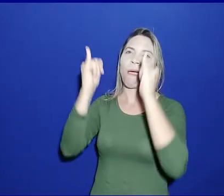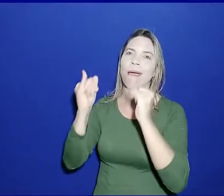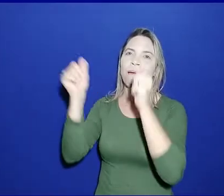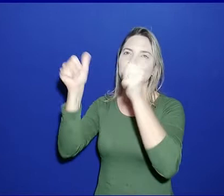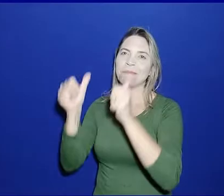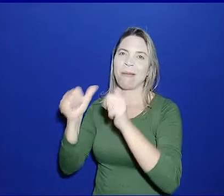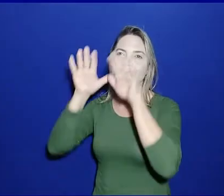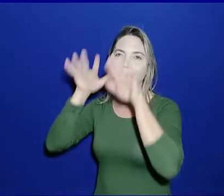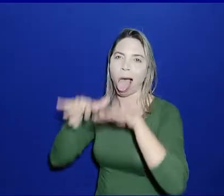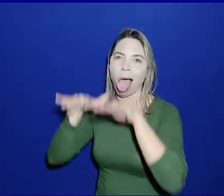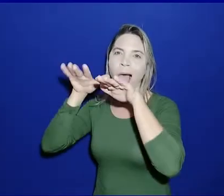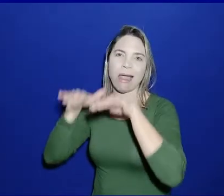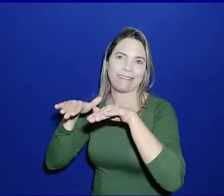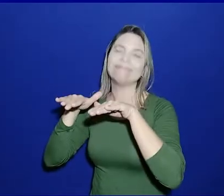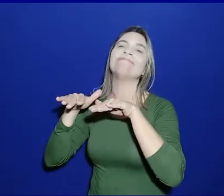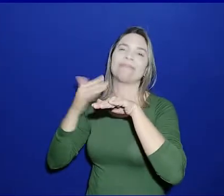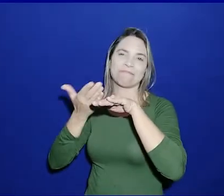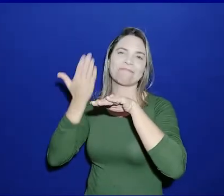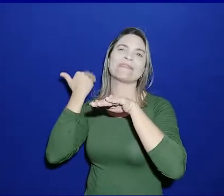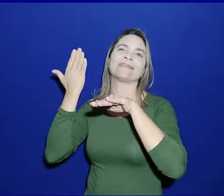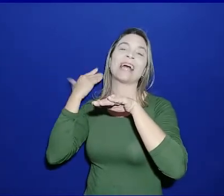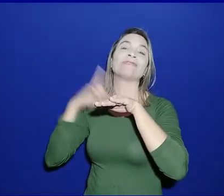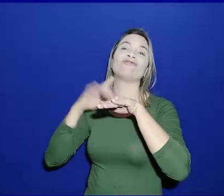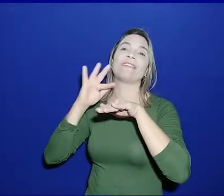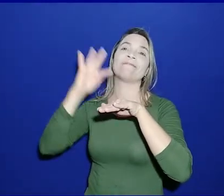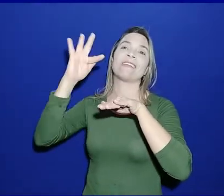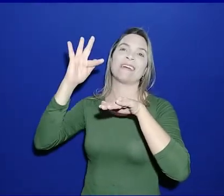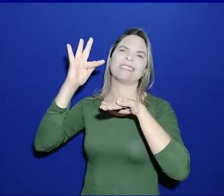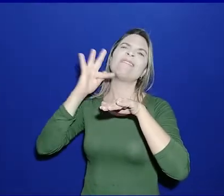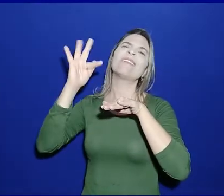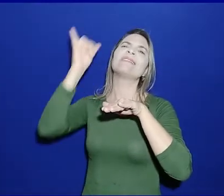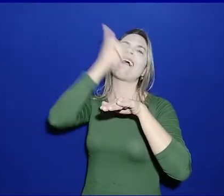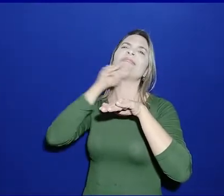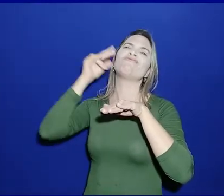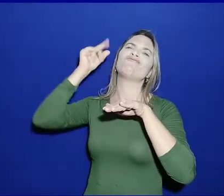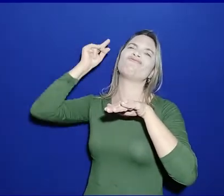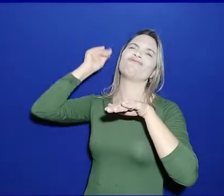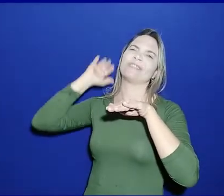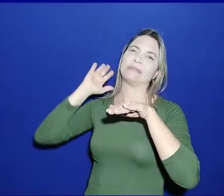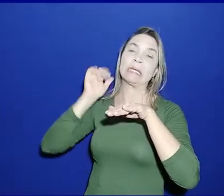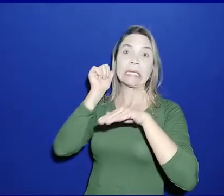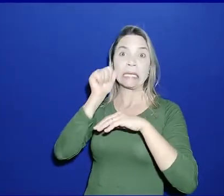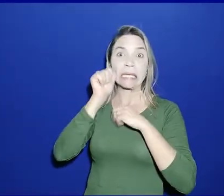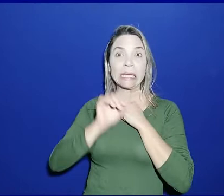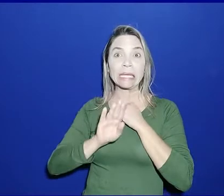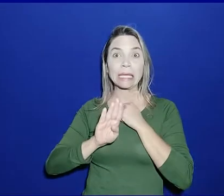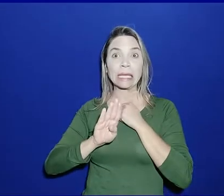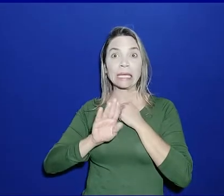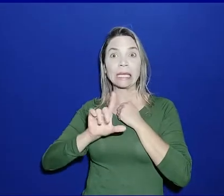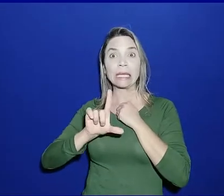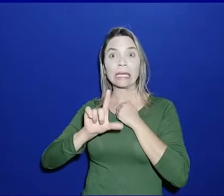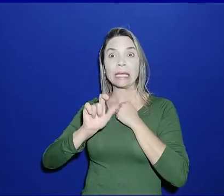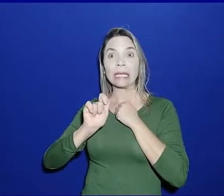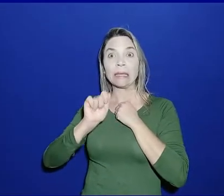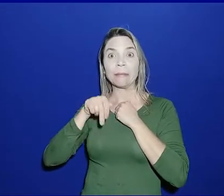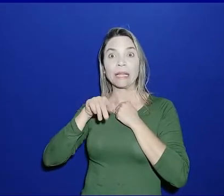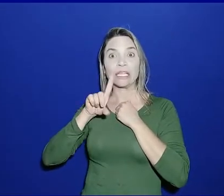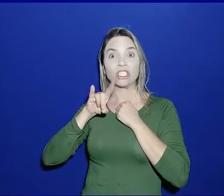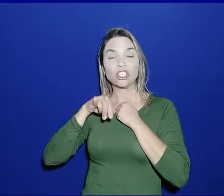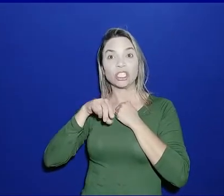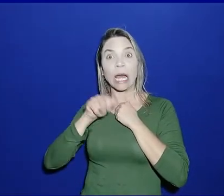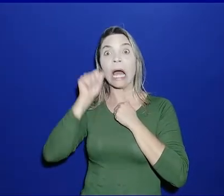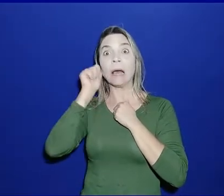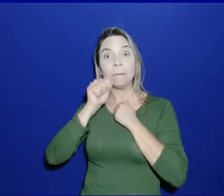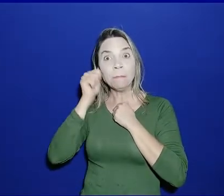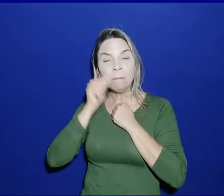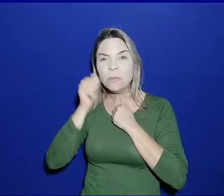ídolos pagãos muito comuns naquela França antiga. Blandina impressionou a